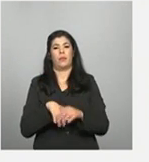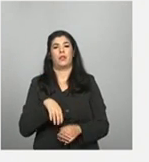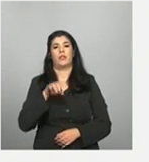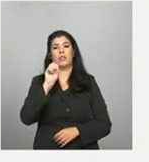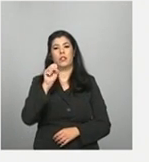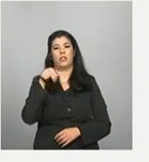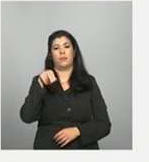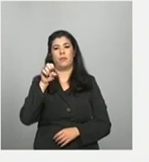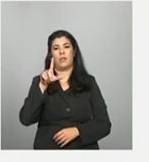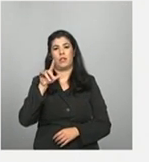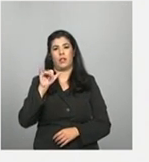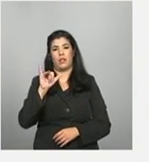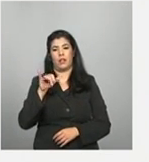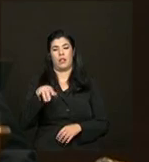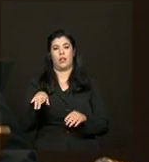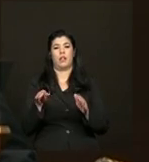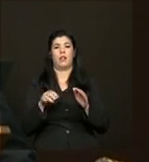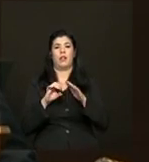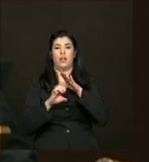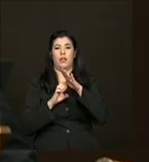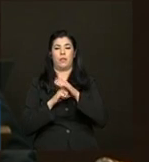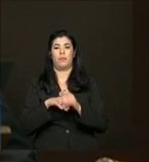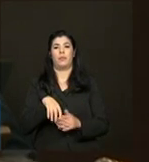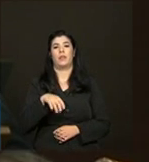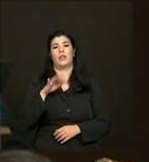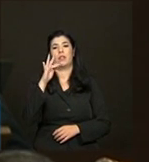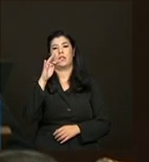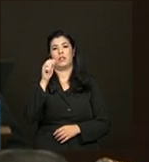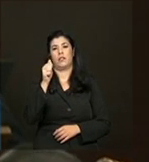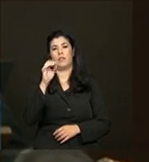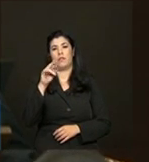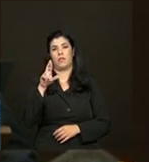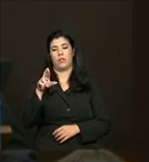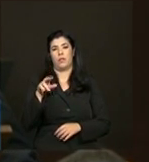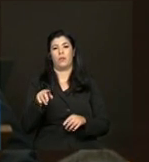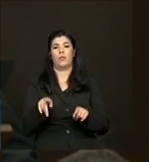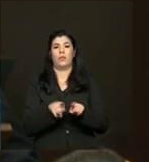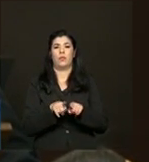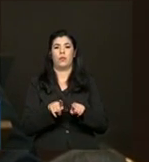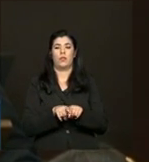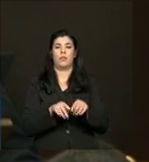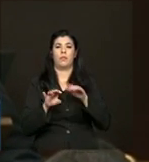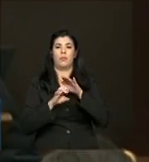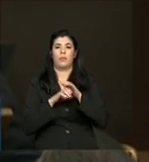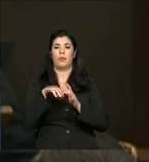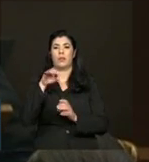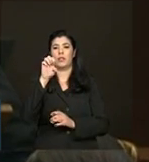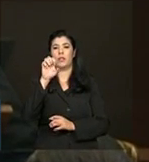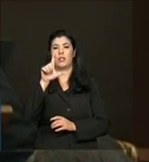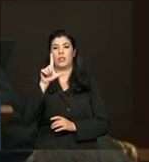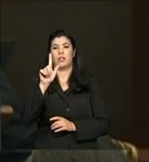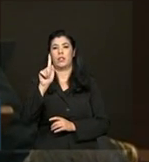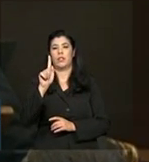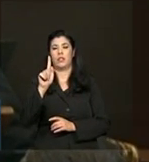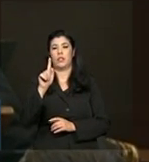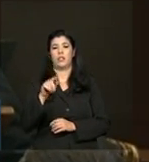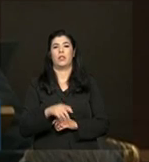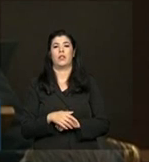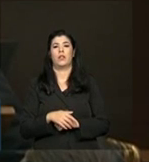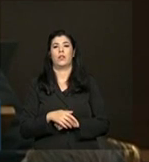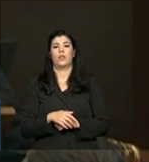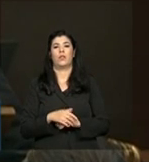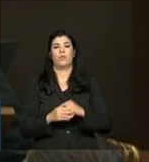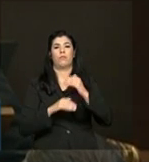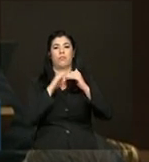A Alopar Investimento, representado pela corretora Fator, e Celg Geração e Transmissão SA, representado pela corretora